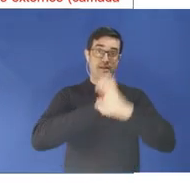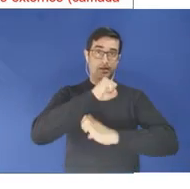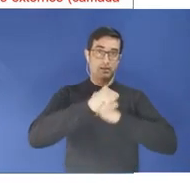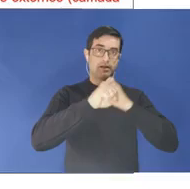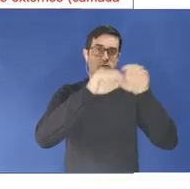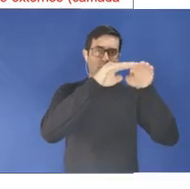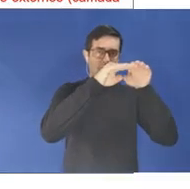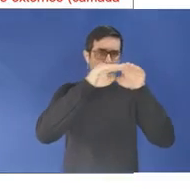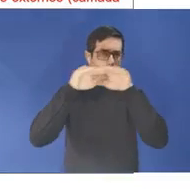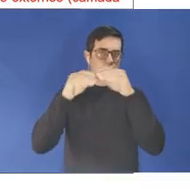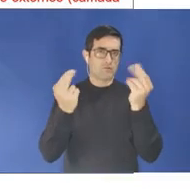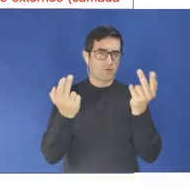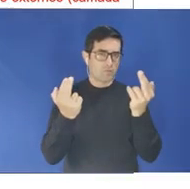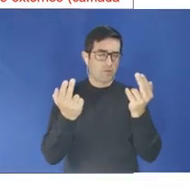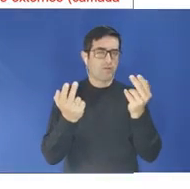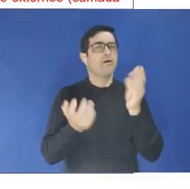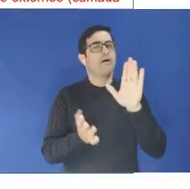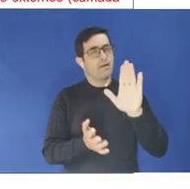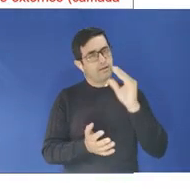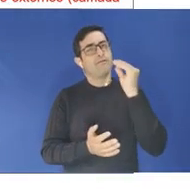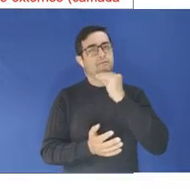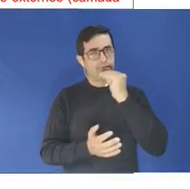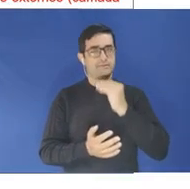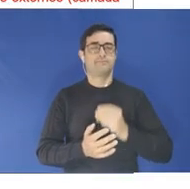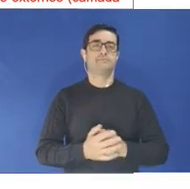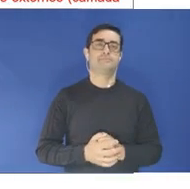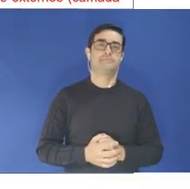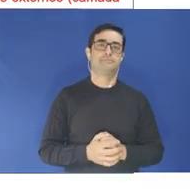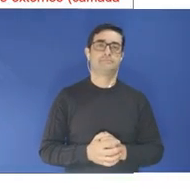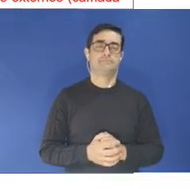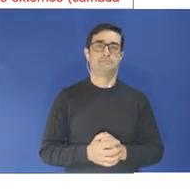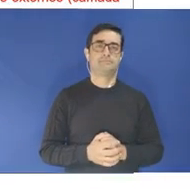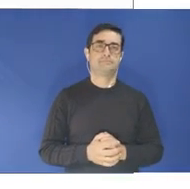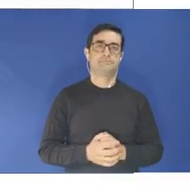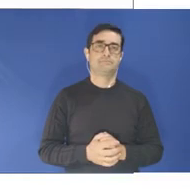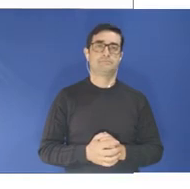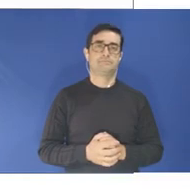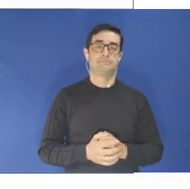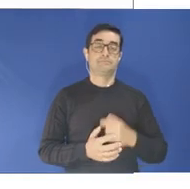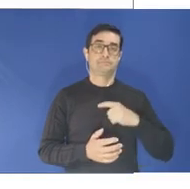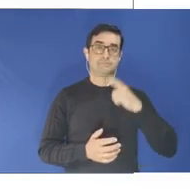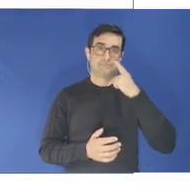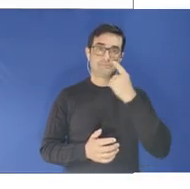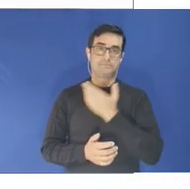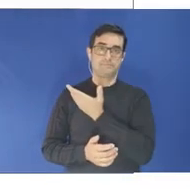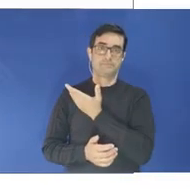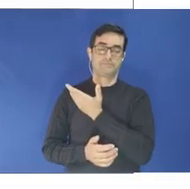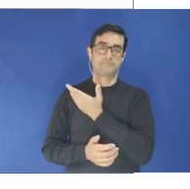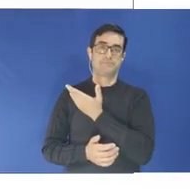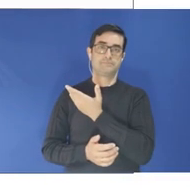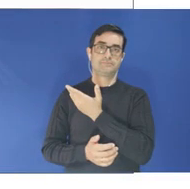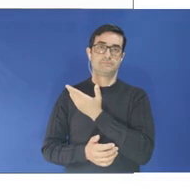nível também causam uma blindagem, é fraca, mas também causam. Tranquilo?